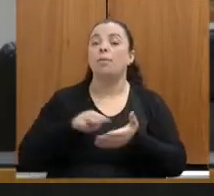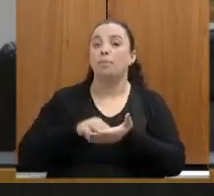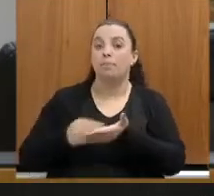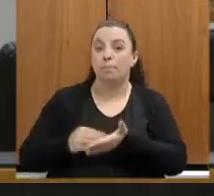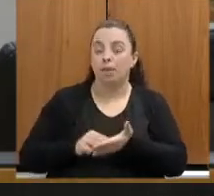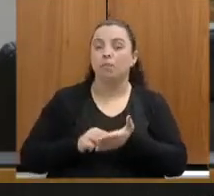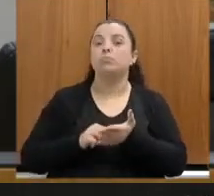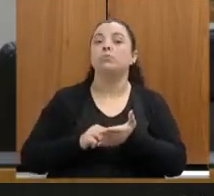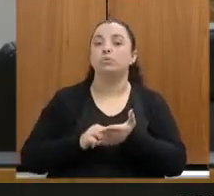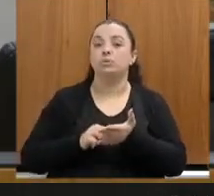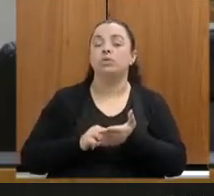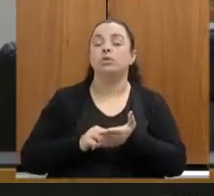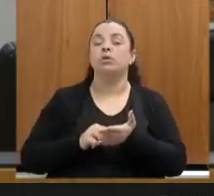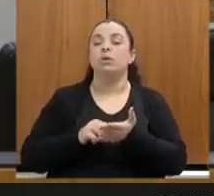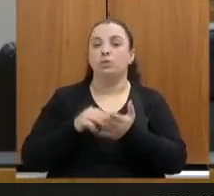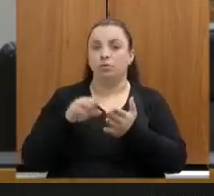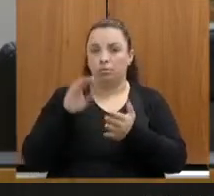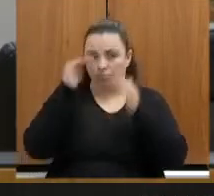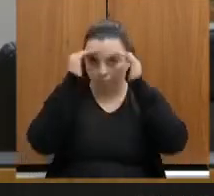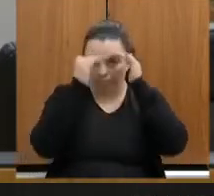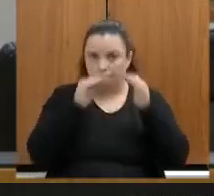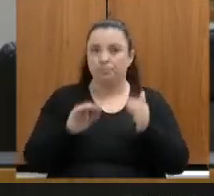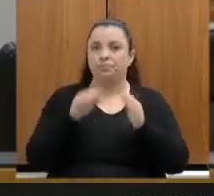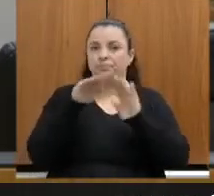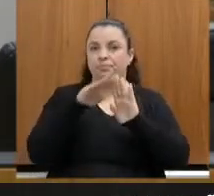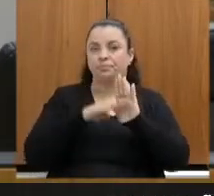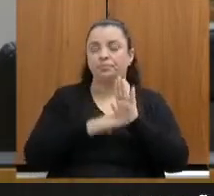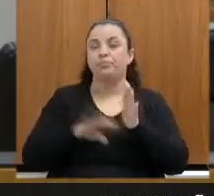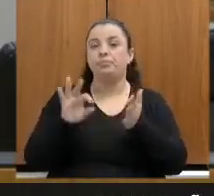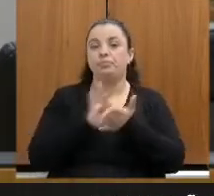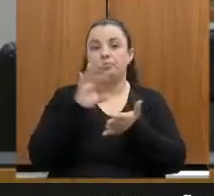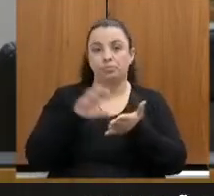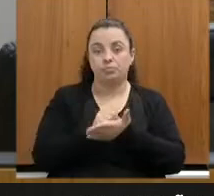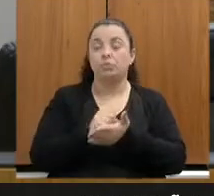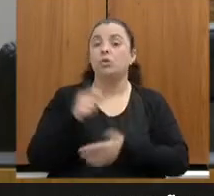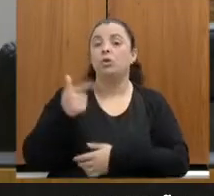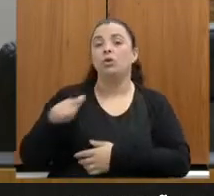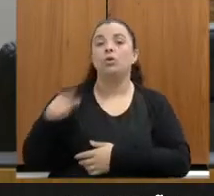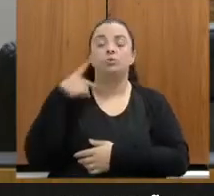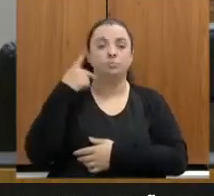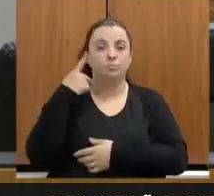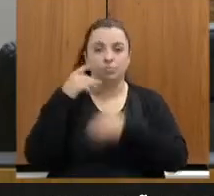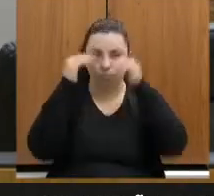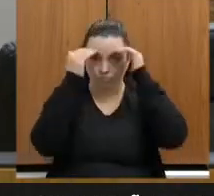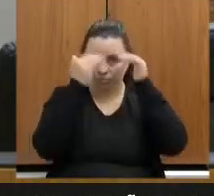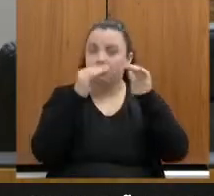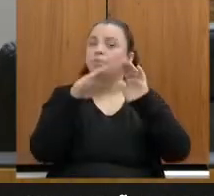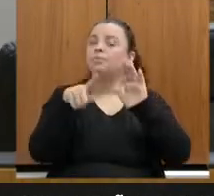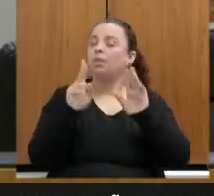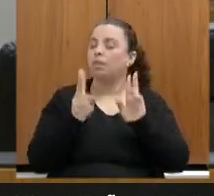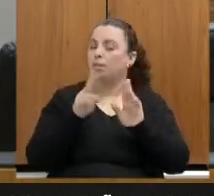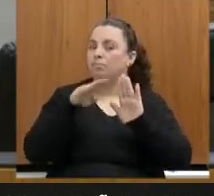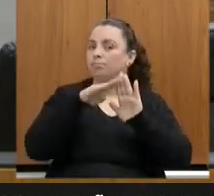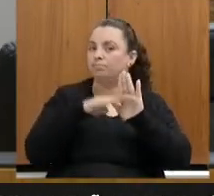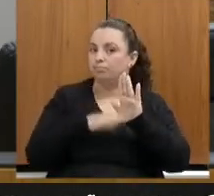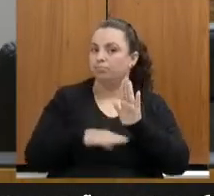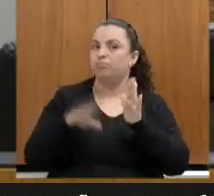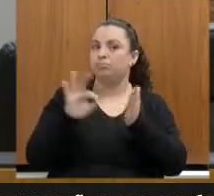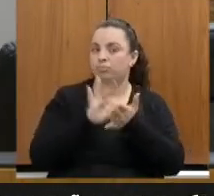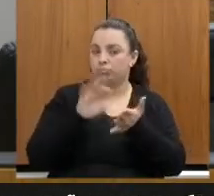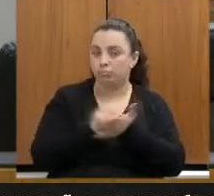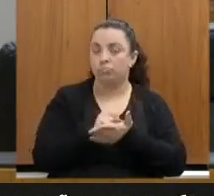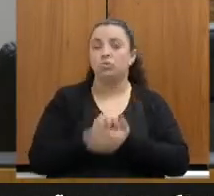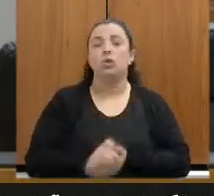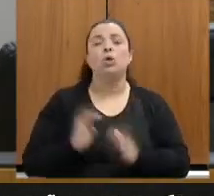e demais parlamentares por ordem de inscrição e os parlamentares que desejarem